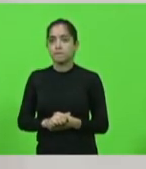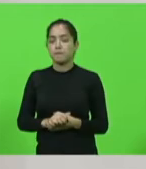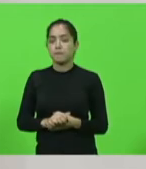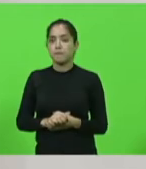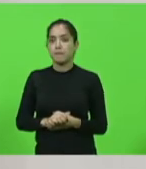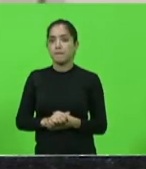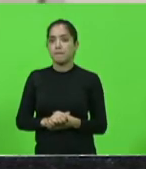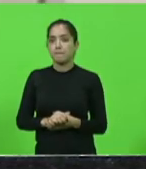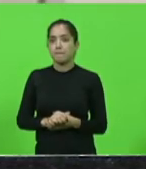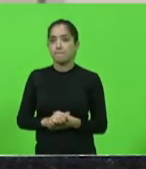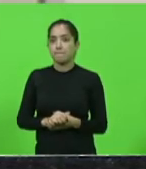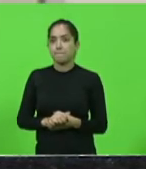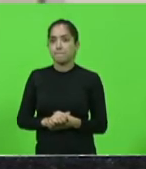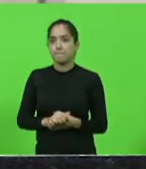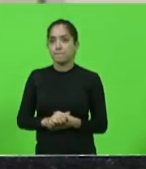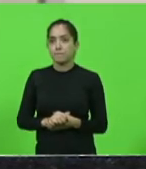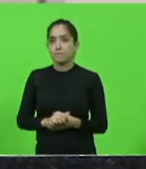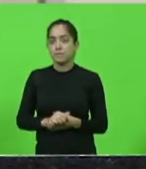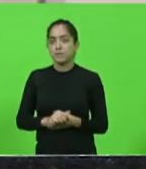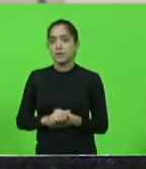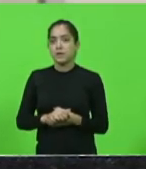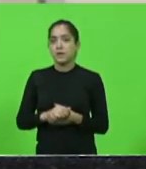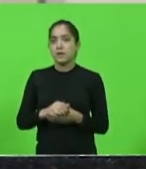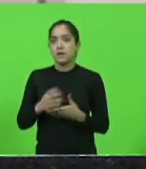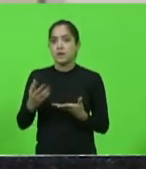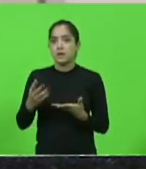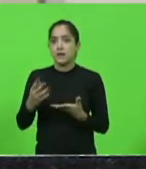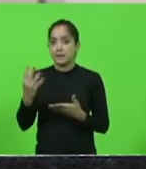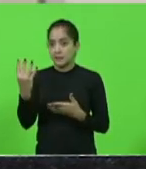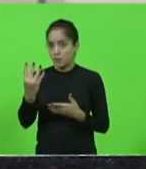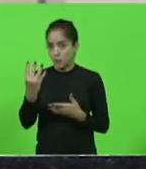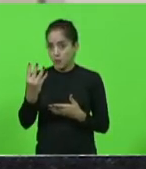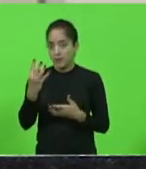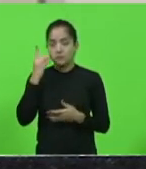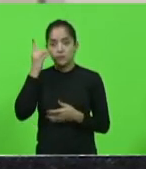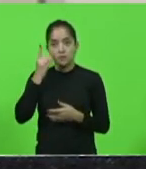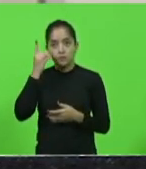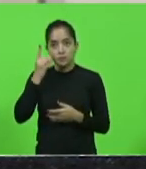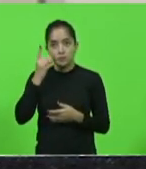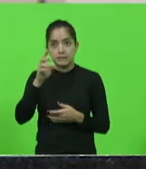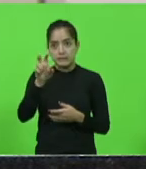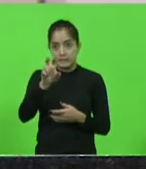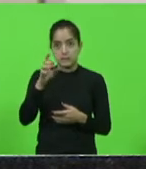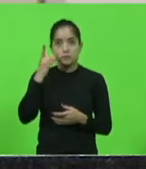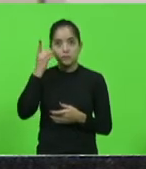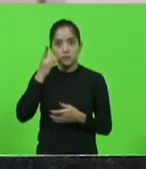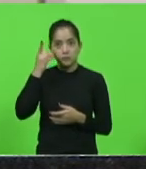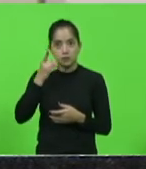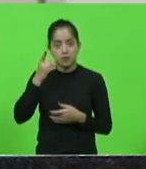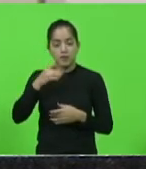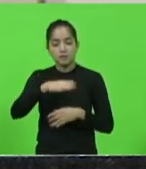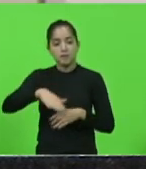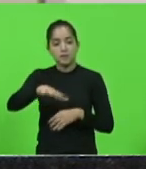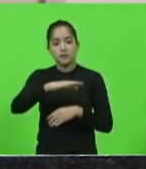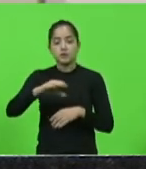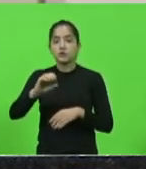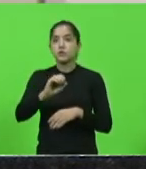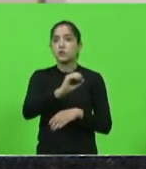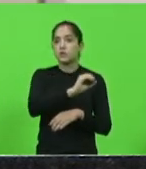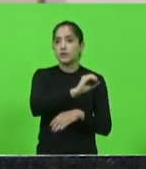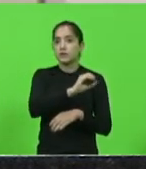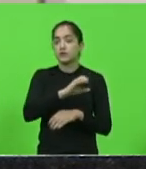deputado. Olha, eu vejo aqui, ó, nós somos em 4 deputados aqui, 5 praticamente do Oeste, porque nosso